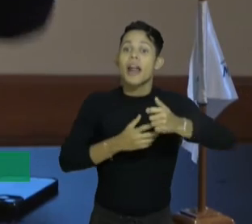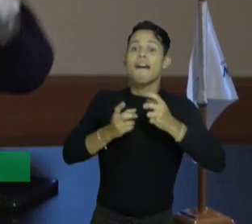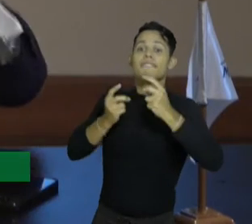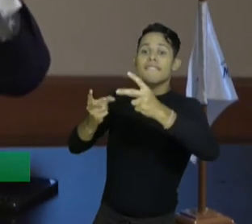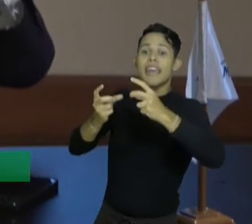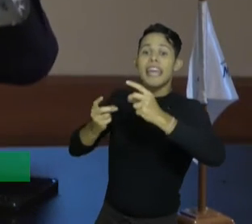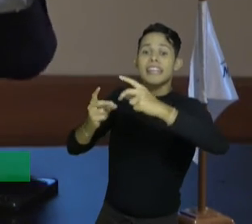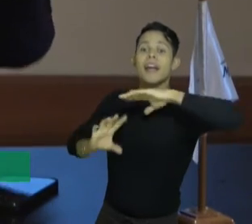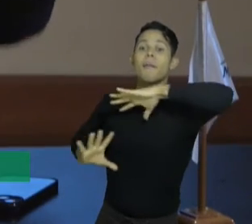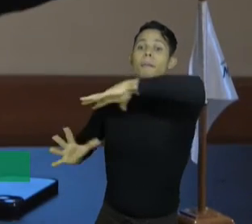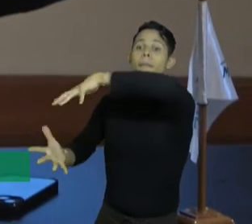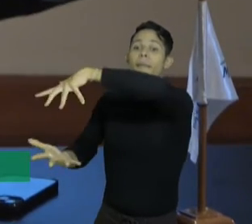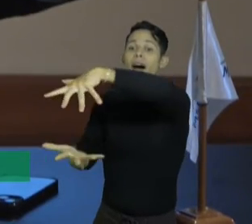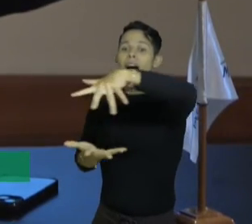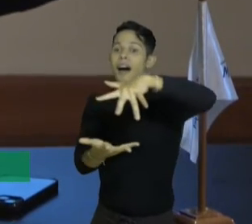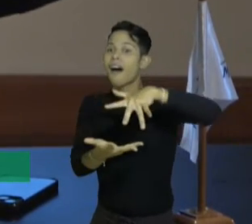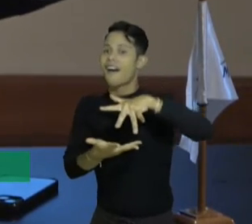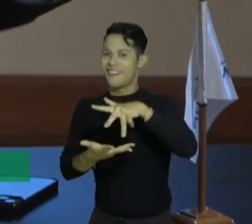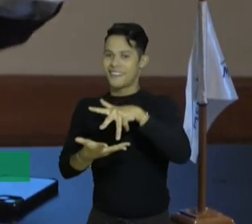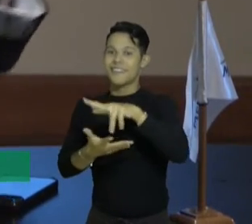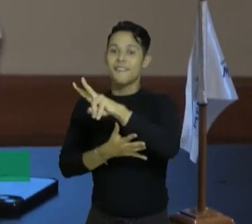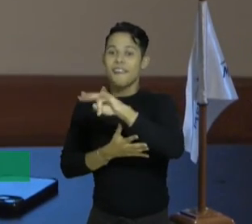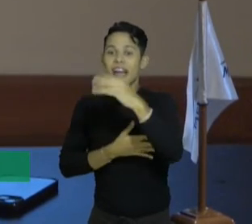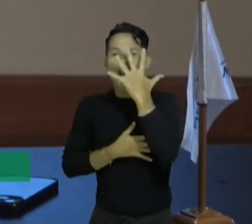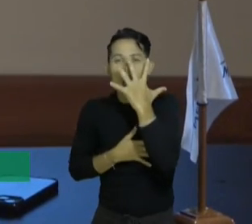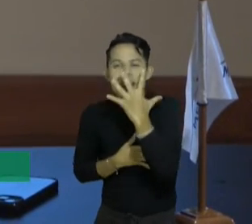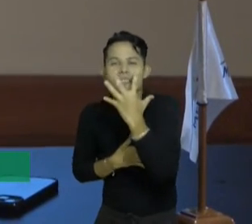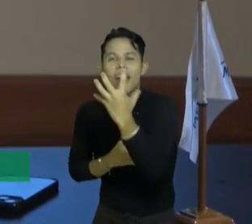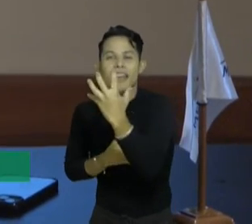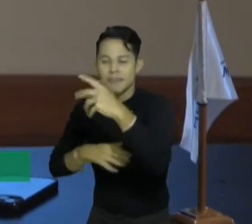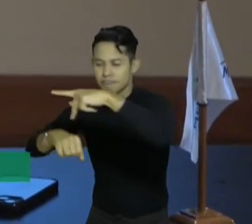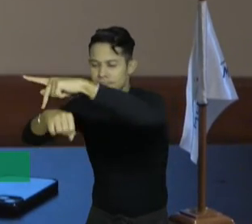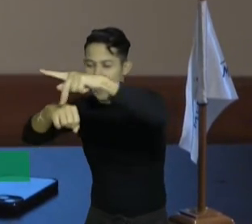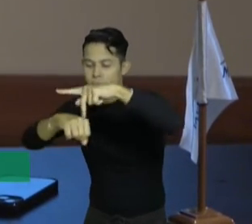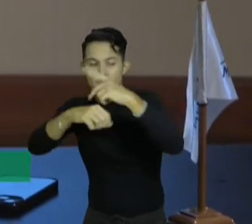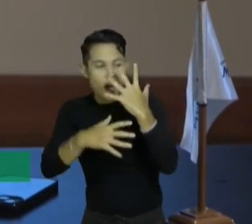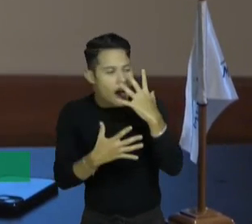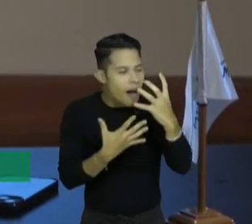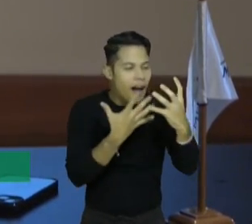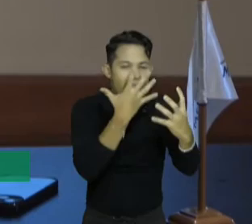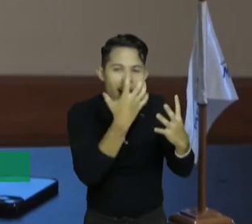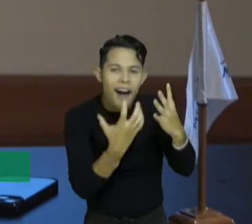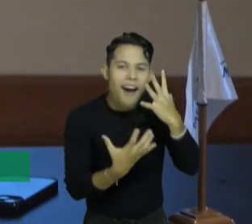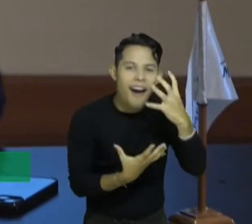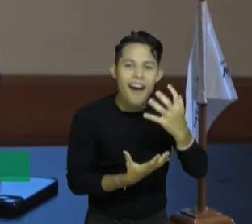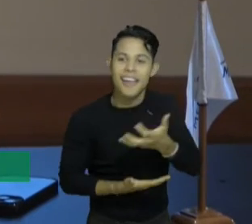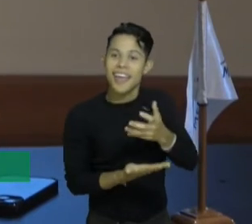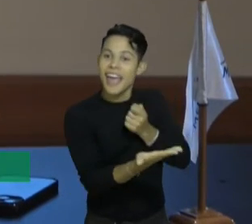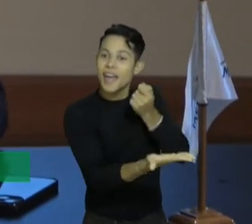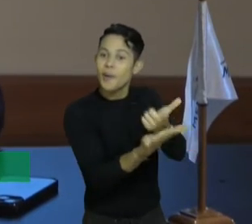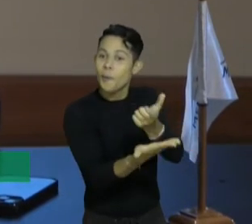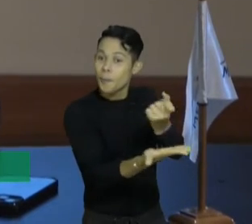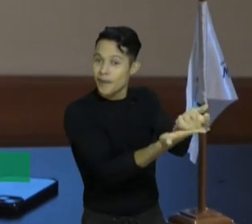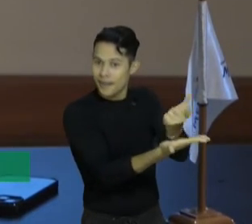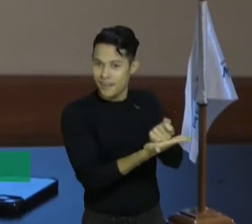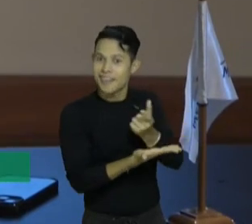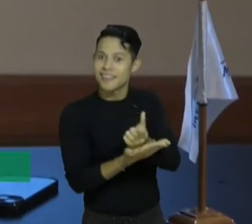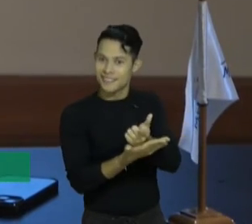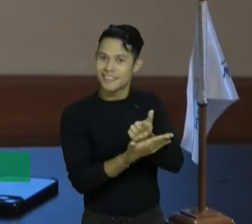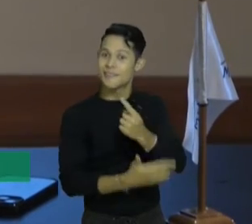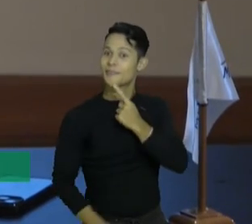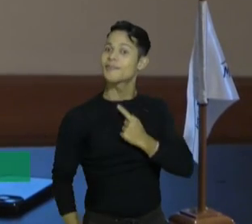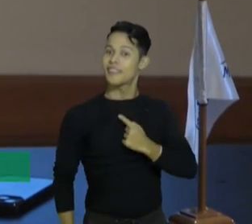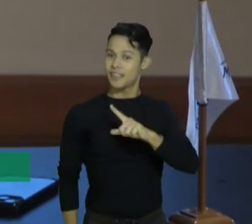isso atrai mais investimentos e atrai mais eh eh países que querem comercializar com bloco porque Eles veem o